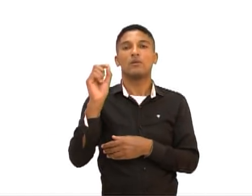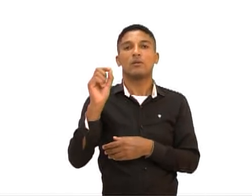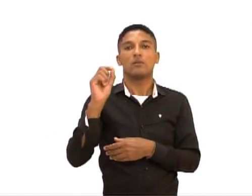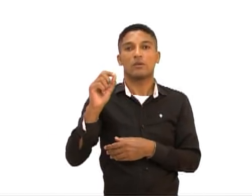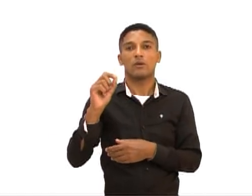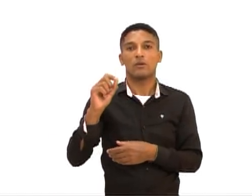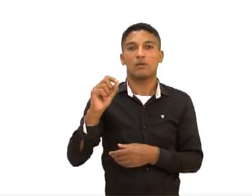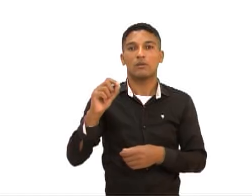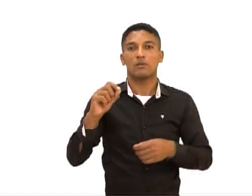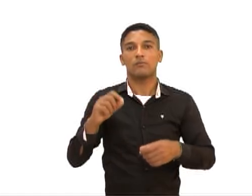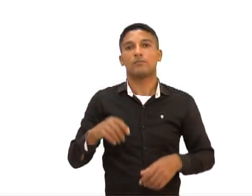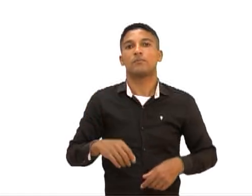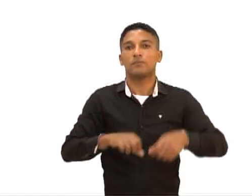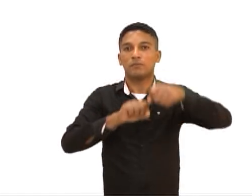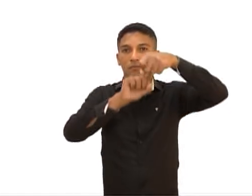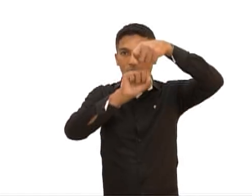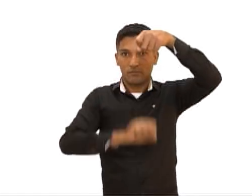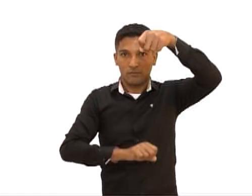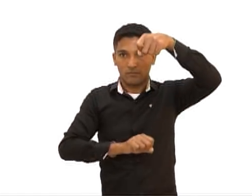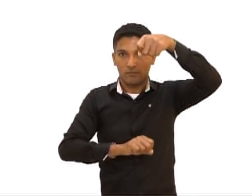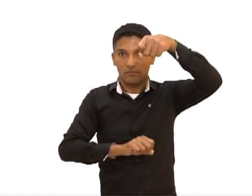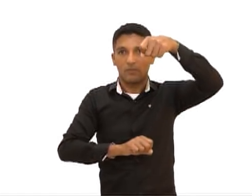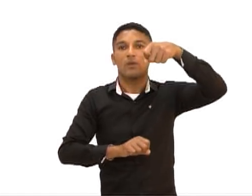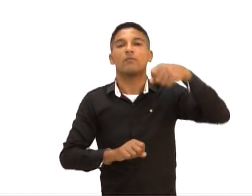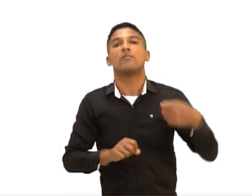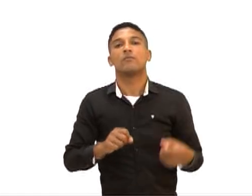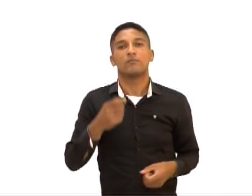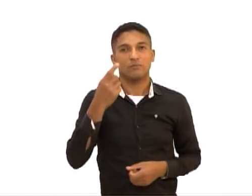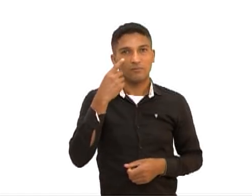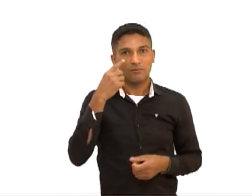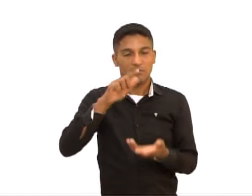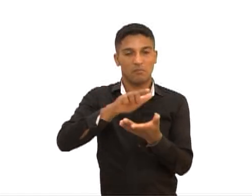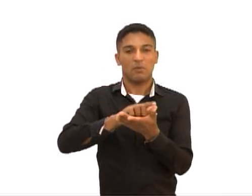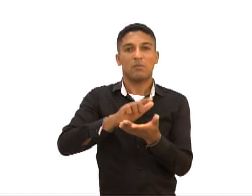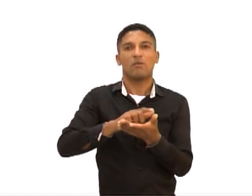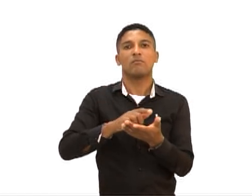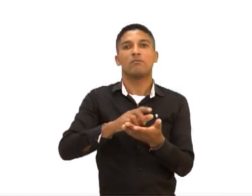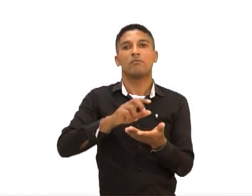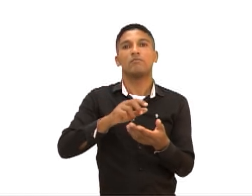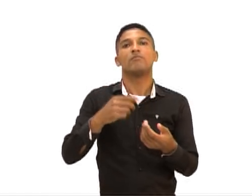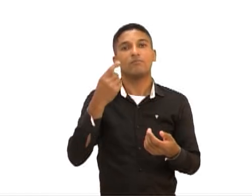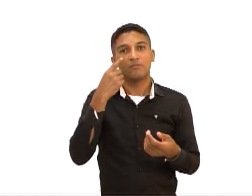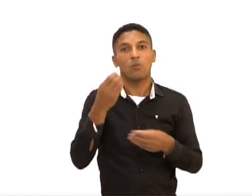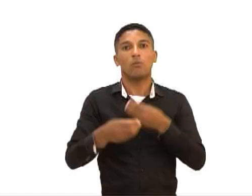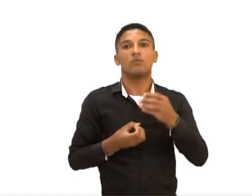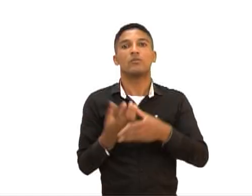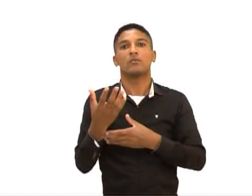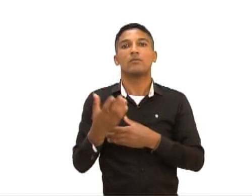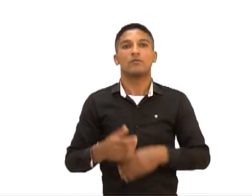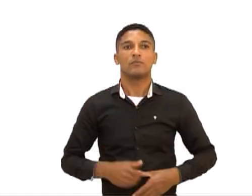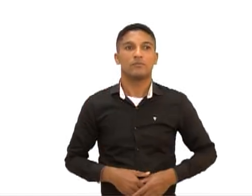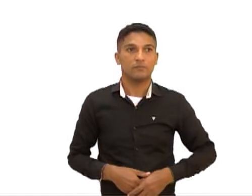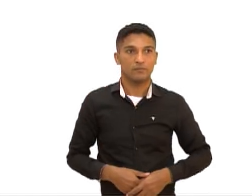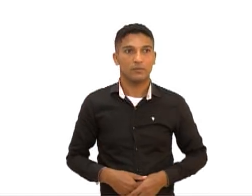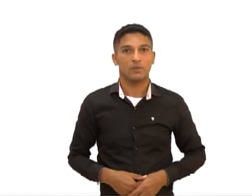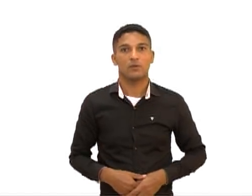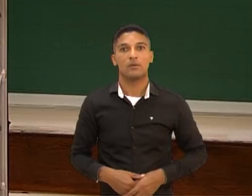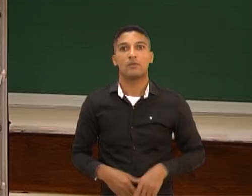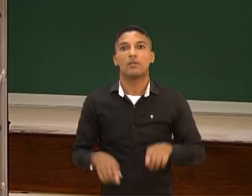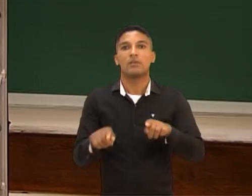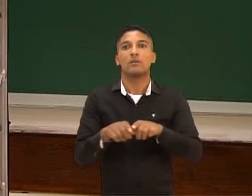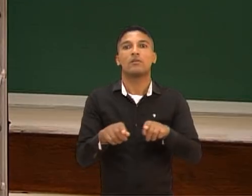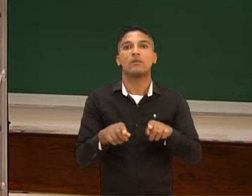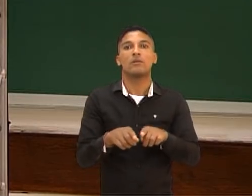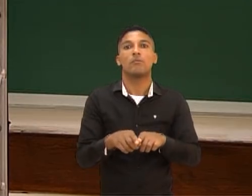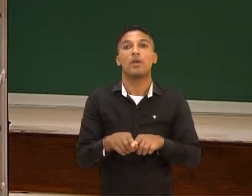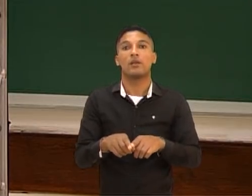causa e consequência entre as partes e os elementos de um texto, né, e a distinção entre um fato e uma opinião relativa